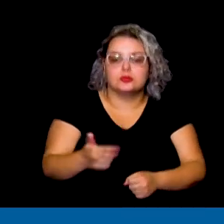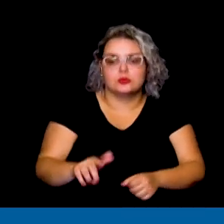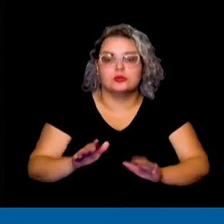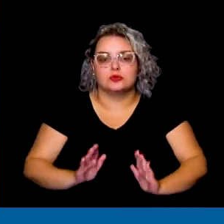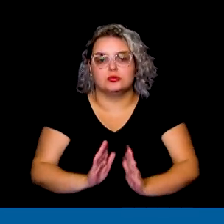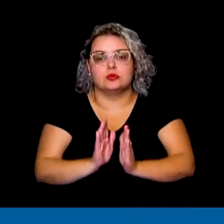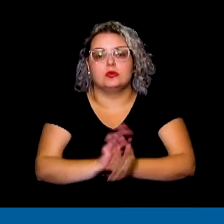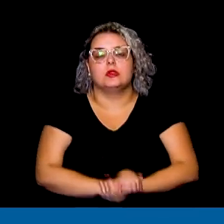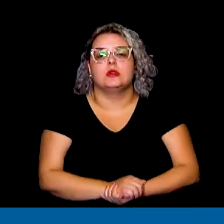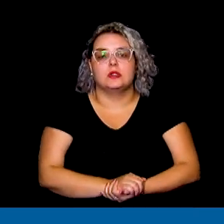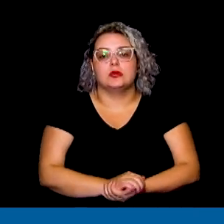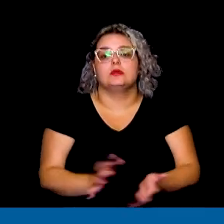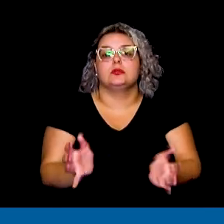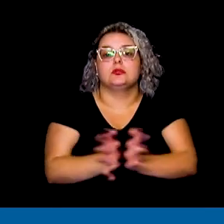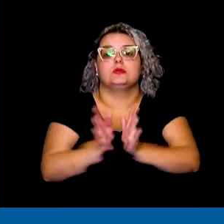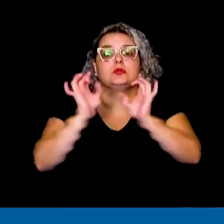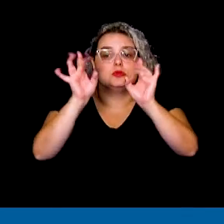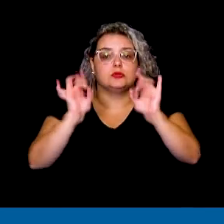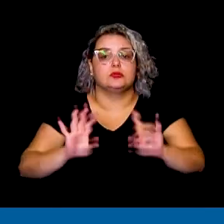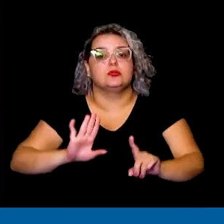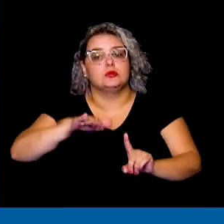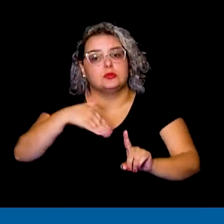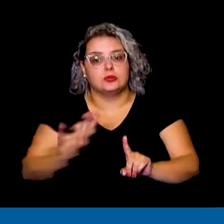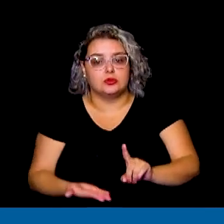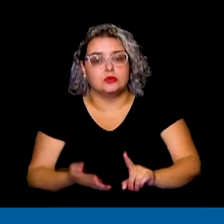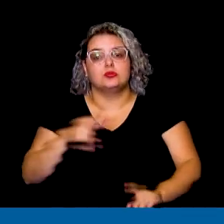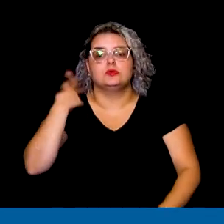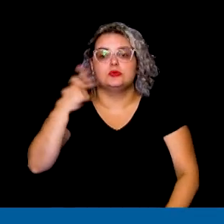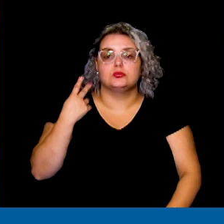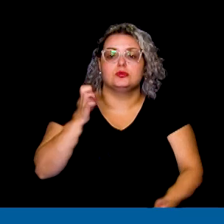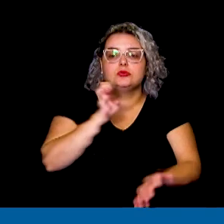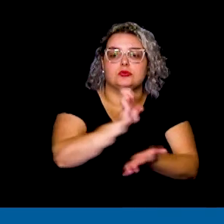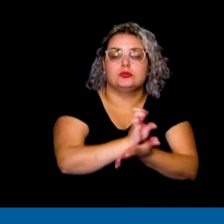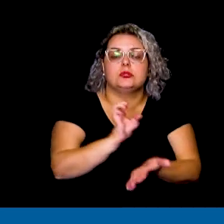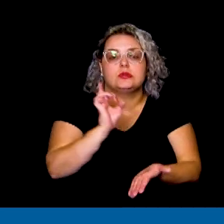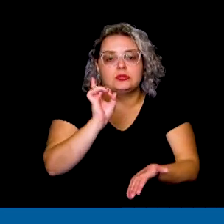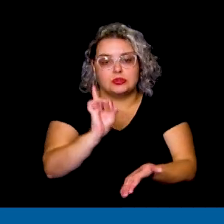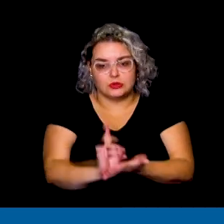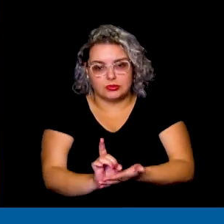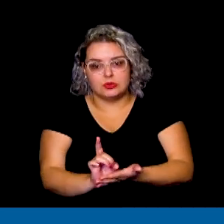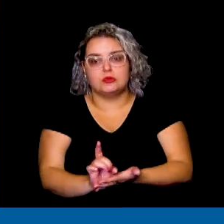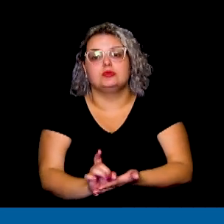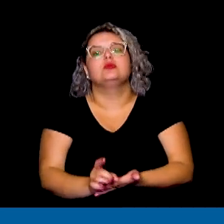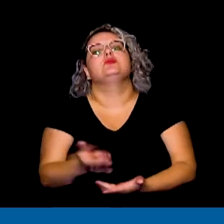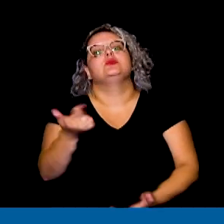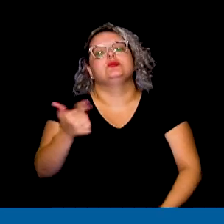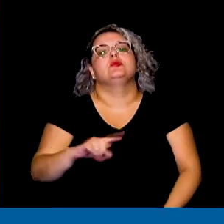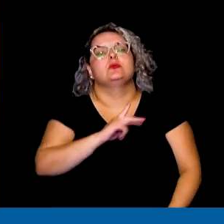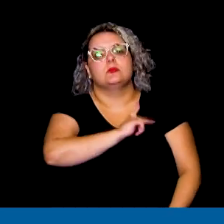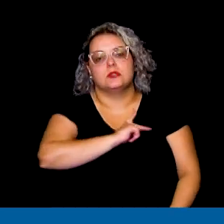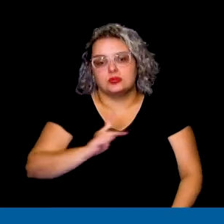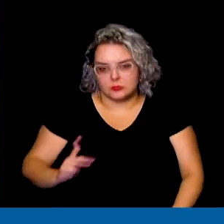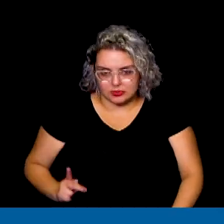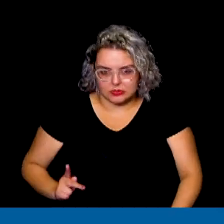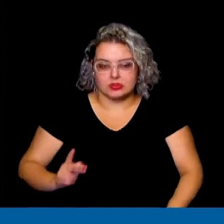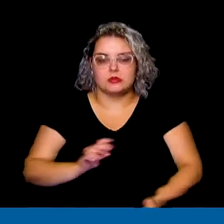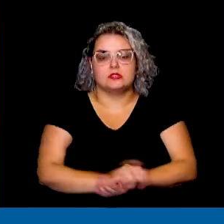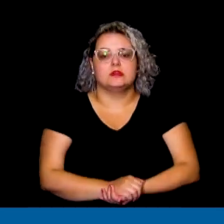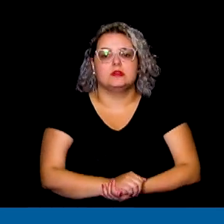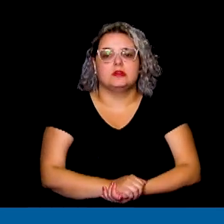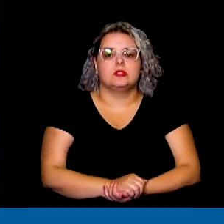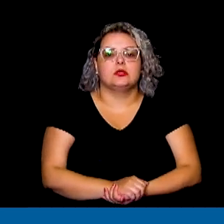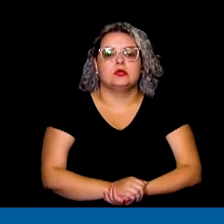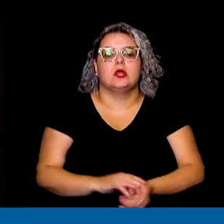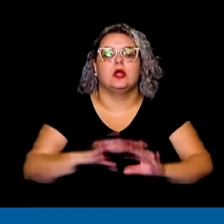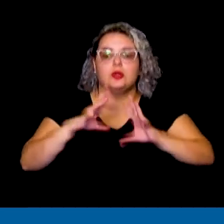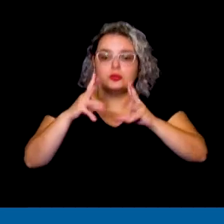mais um biênio mantém-se à frente do grupo e na especial de honraria o vereador Edson Ribeiro foi reeleito